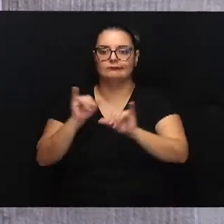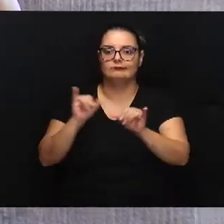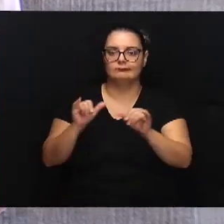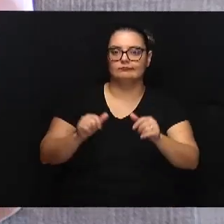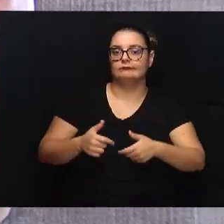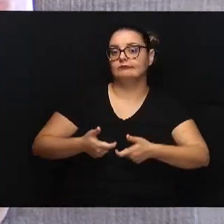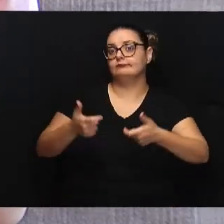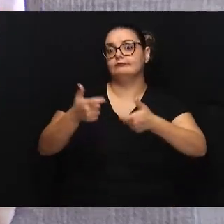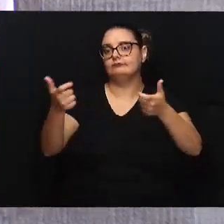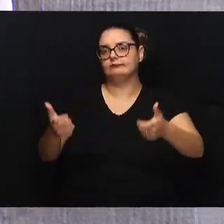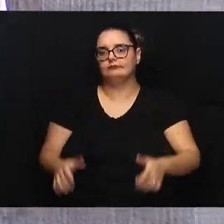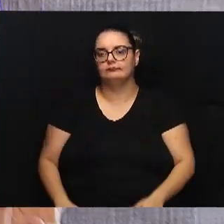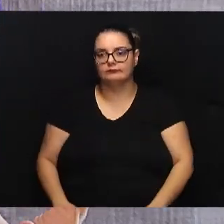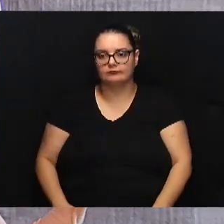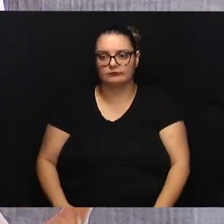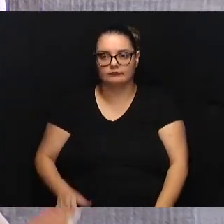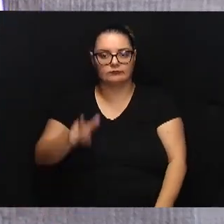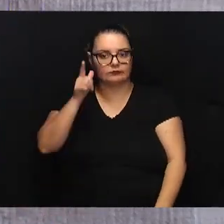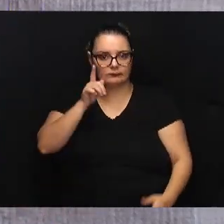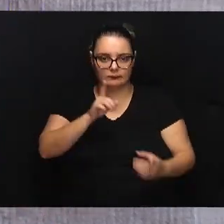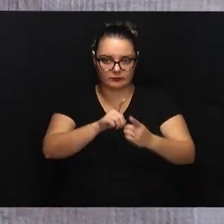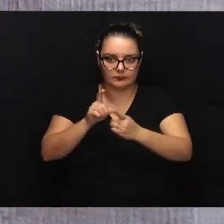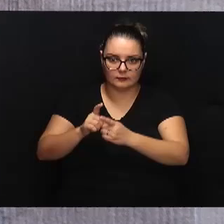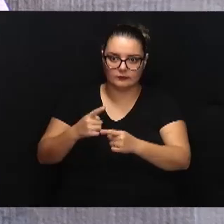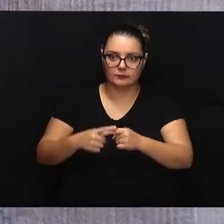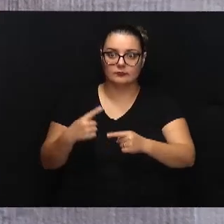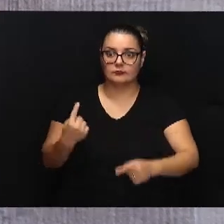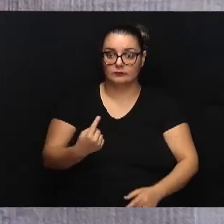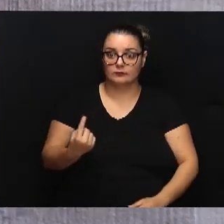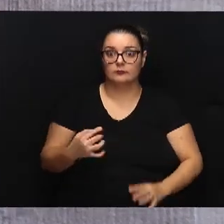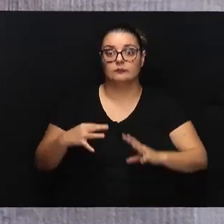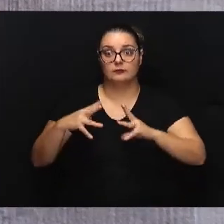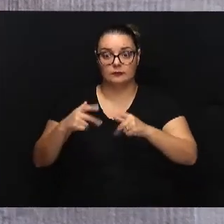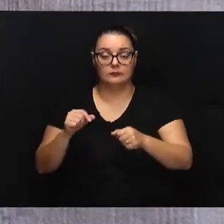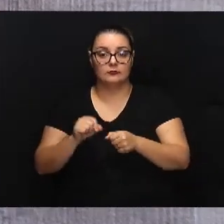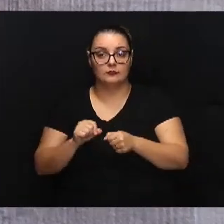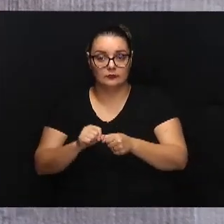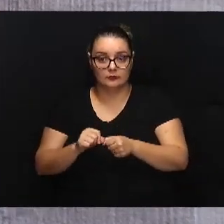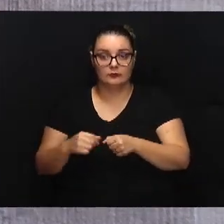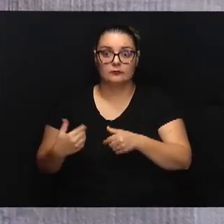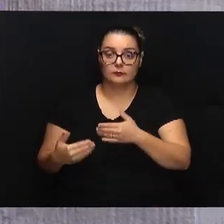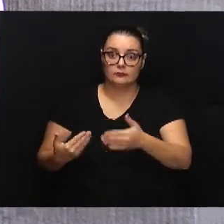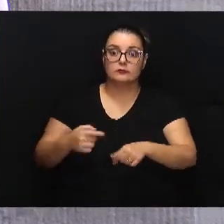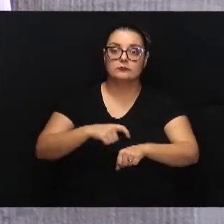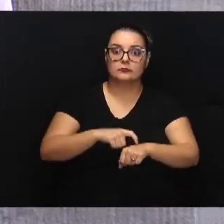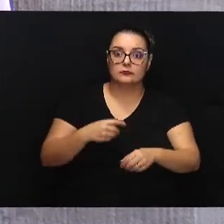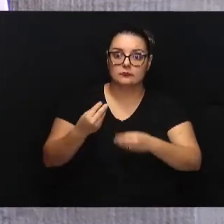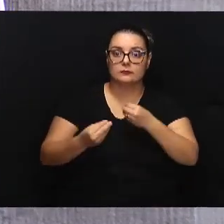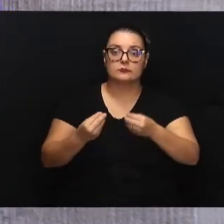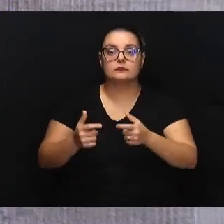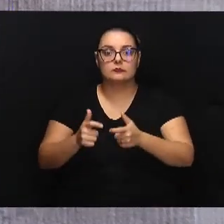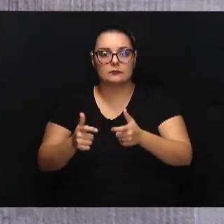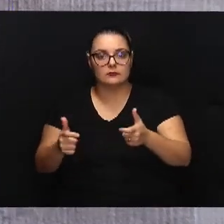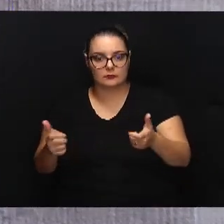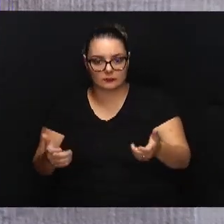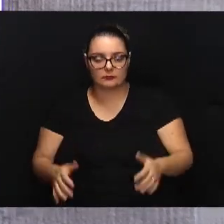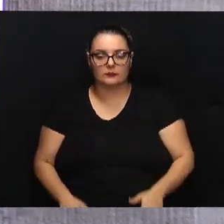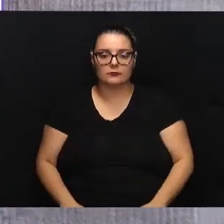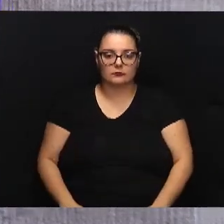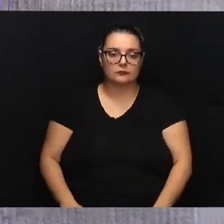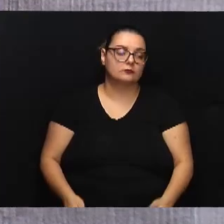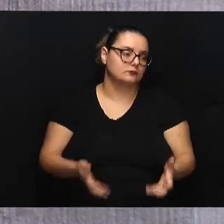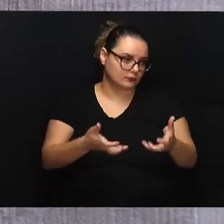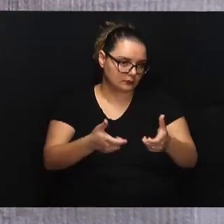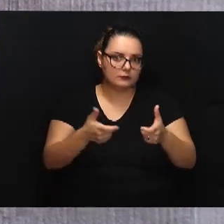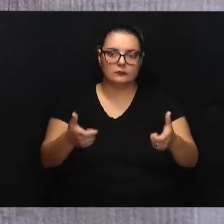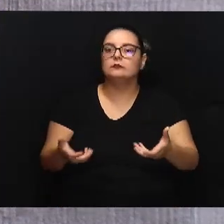não conseguir dar conta, porque eu sou sozinha para fazer tudo. Então é esse o processo que eu tô agora. Como eu vou crescer? Você quer crescer? Eu quero